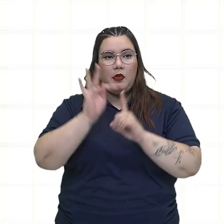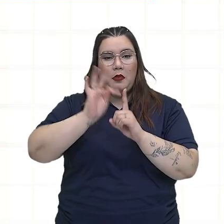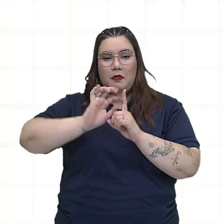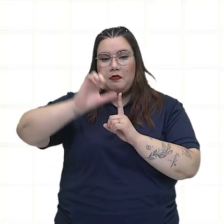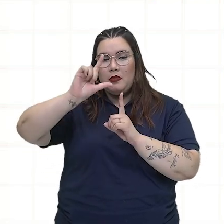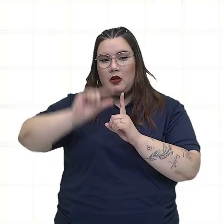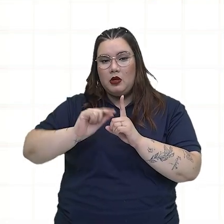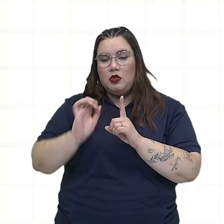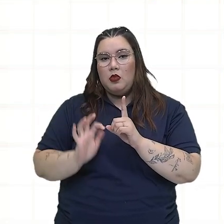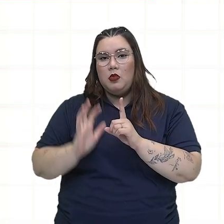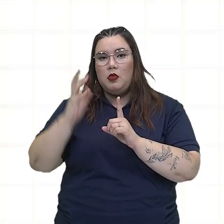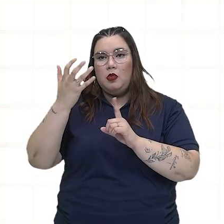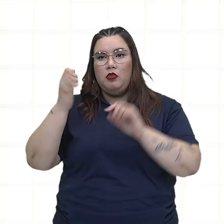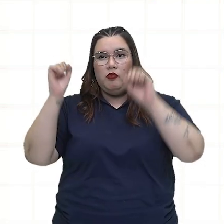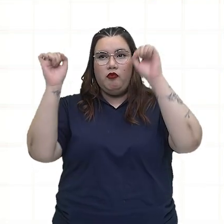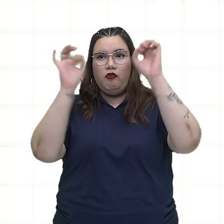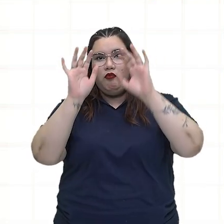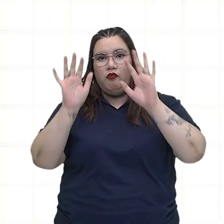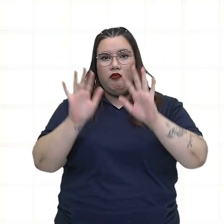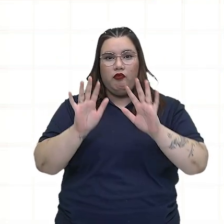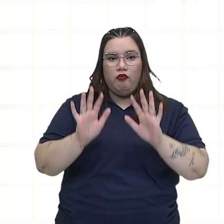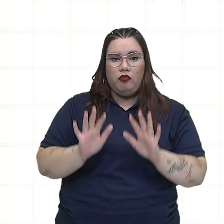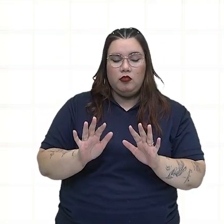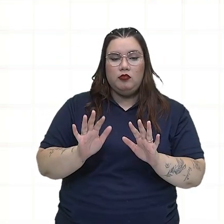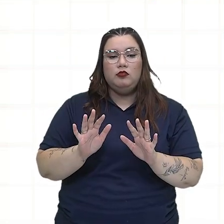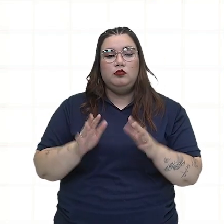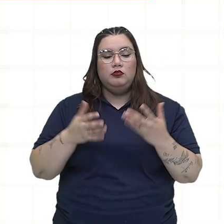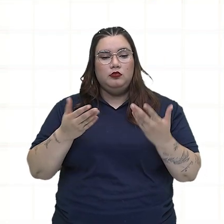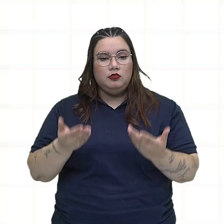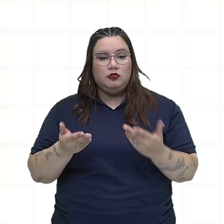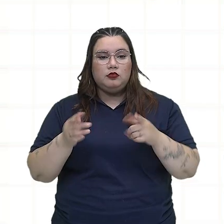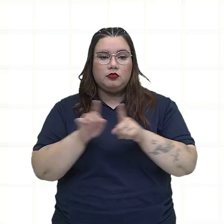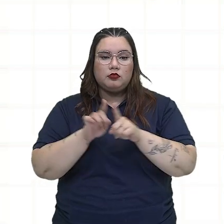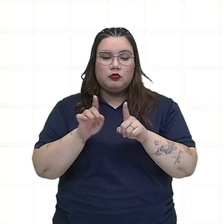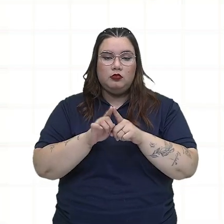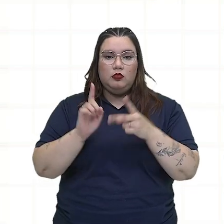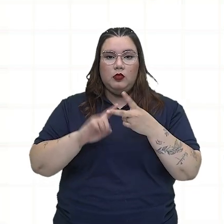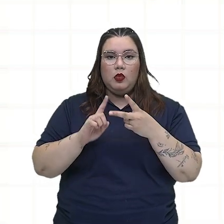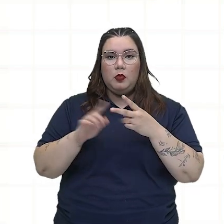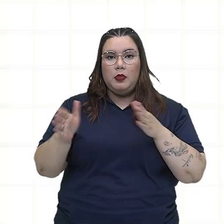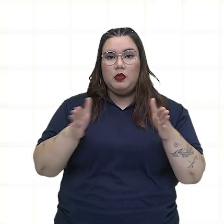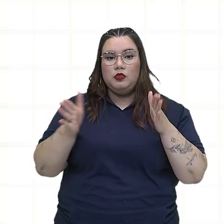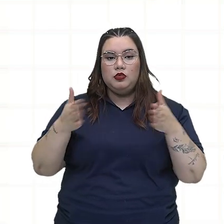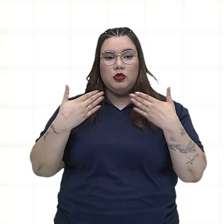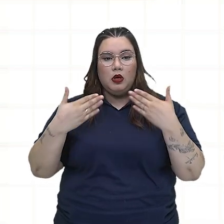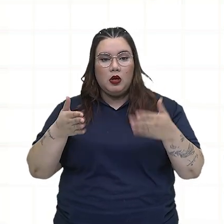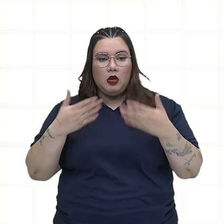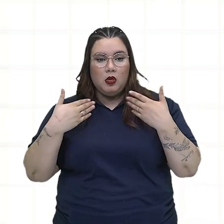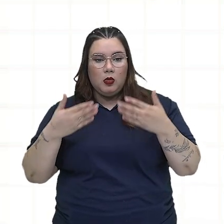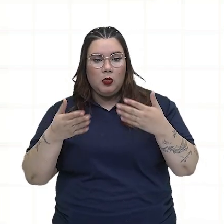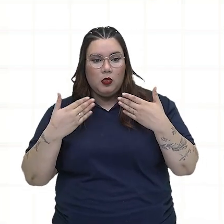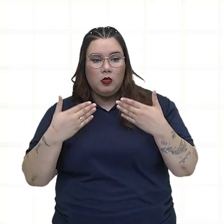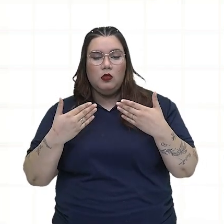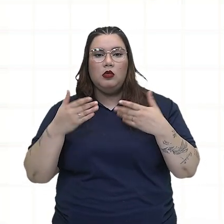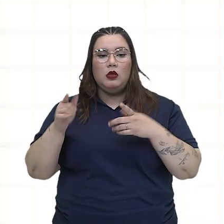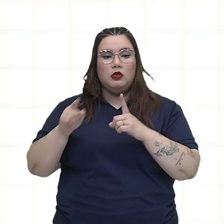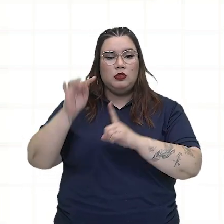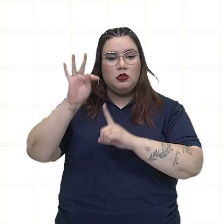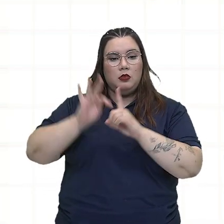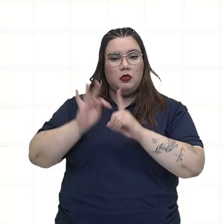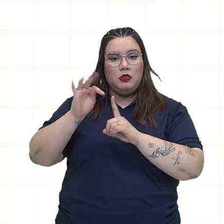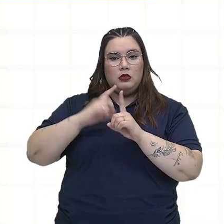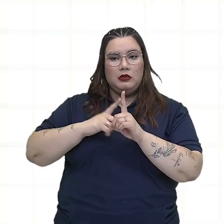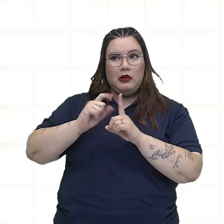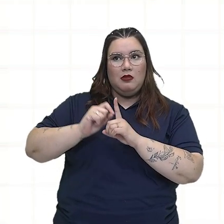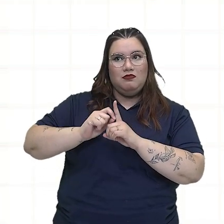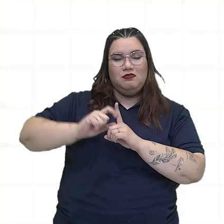baixas, ocasionando geadas e neve. Como disse, e no verão as temperaturas elas